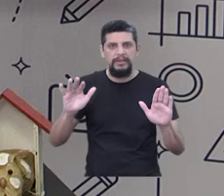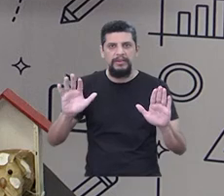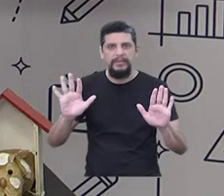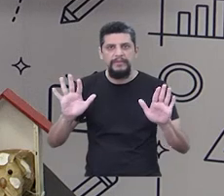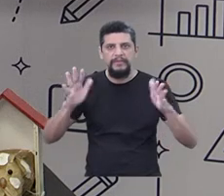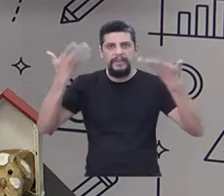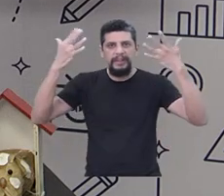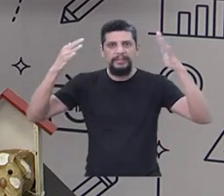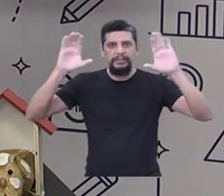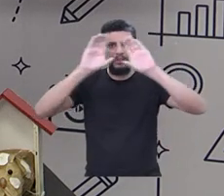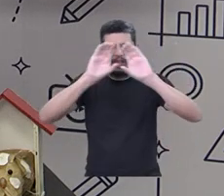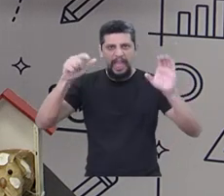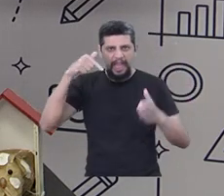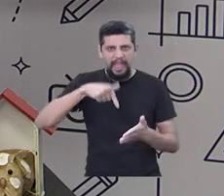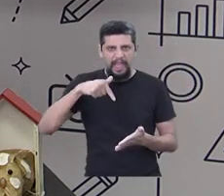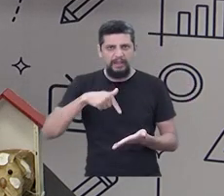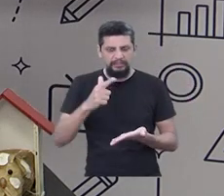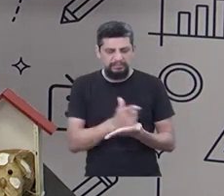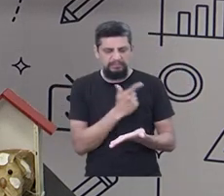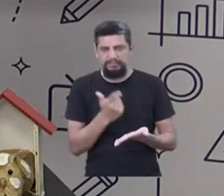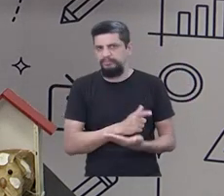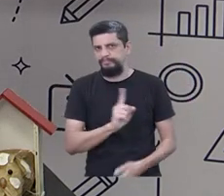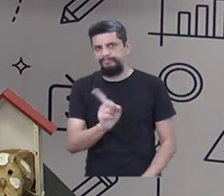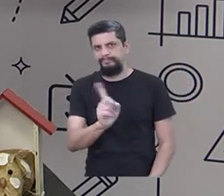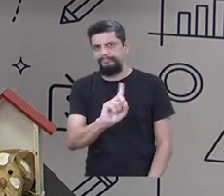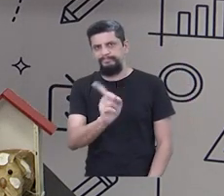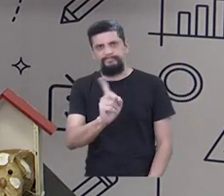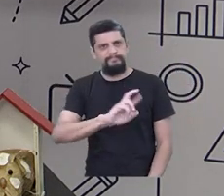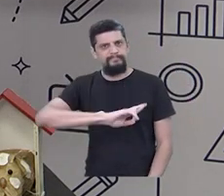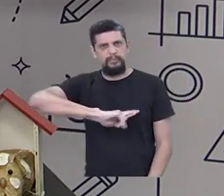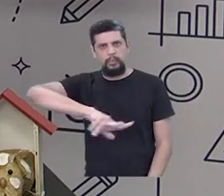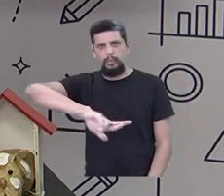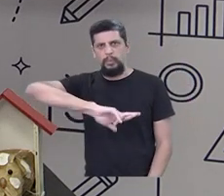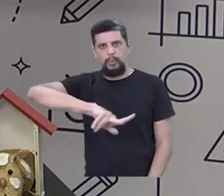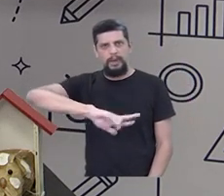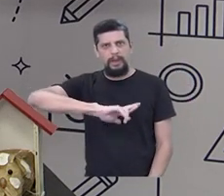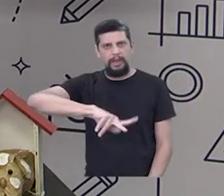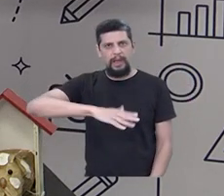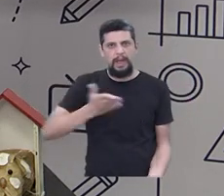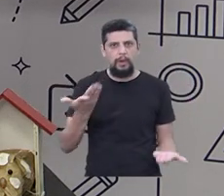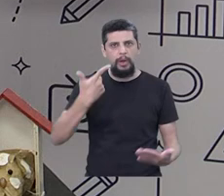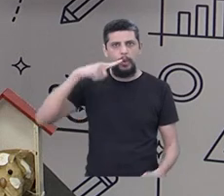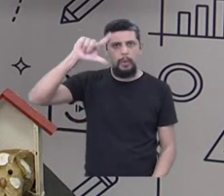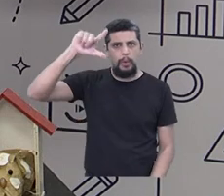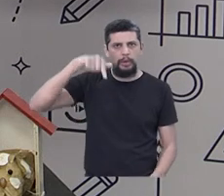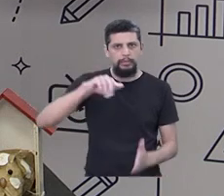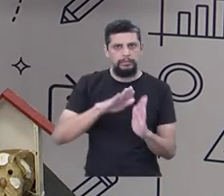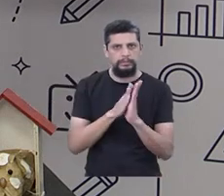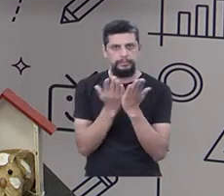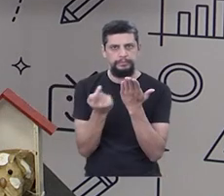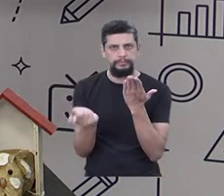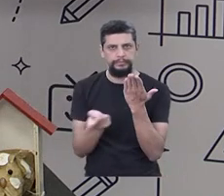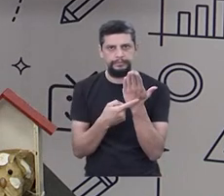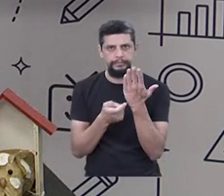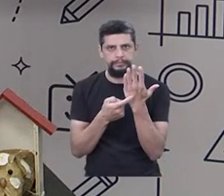Festa no Céu é o nosso livro? Não, também não! Vamos para a próxima